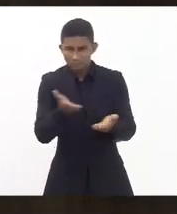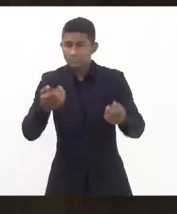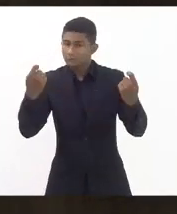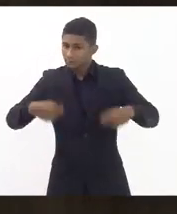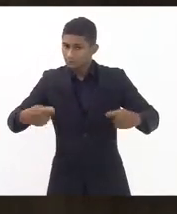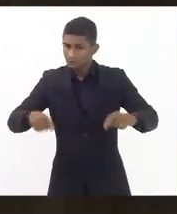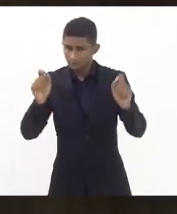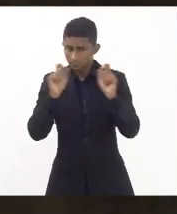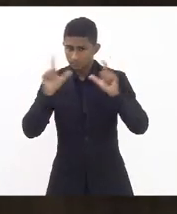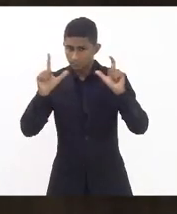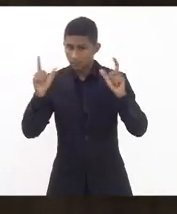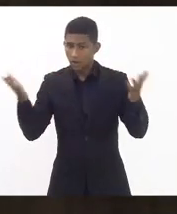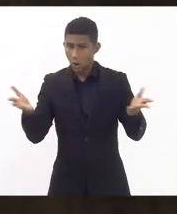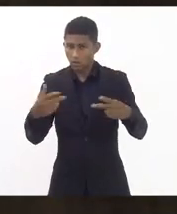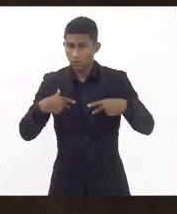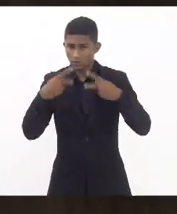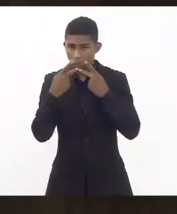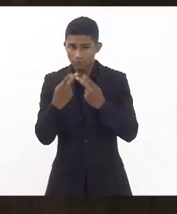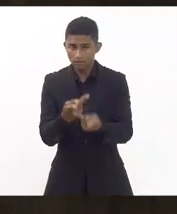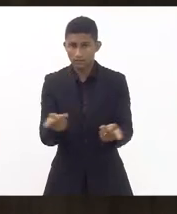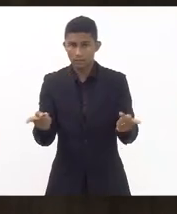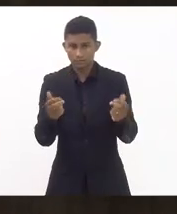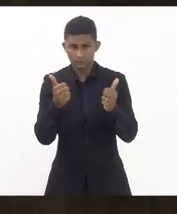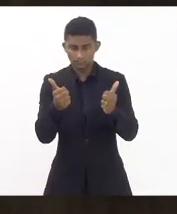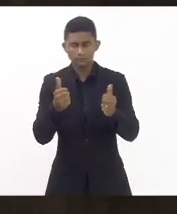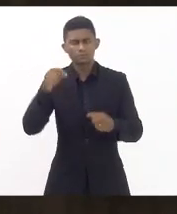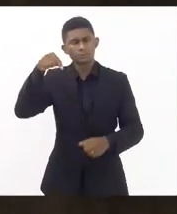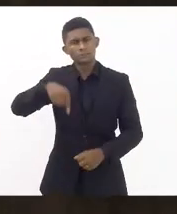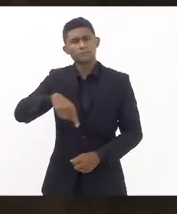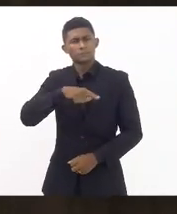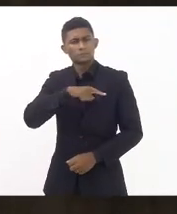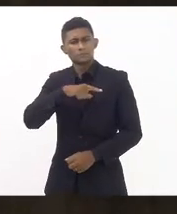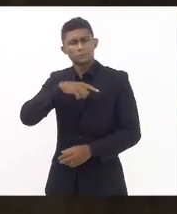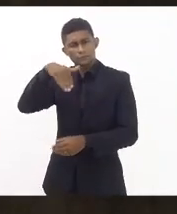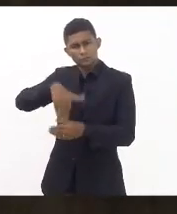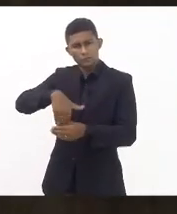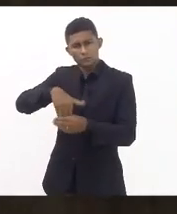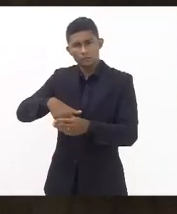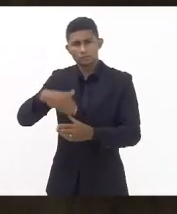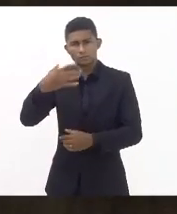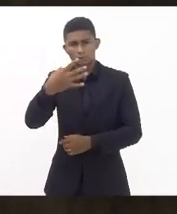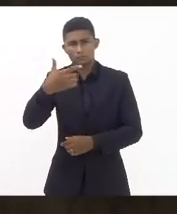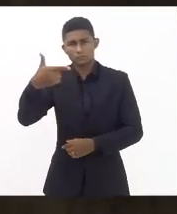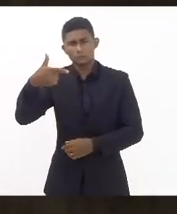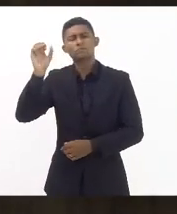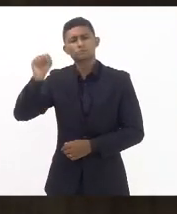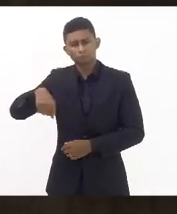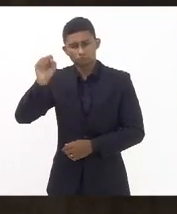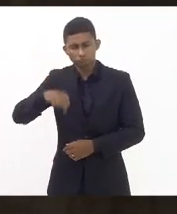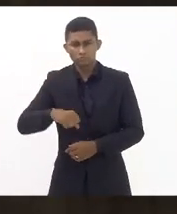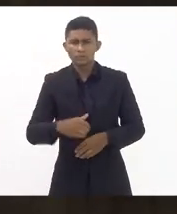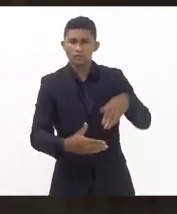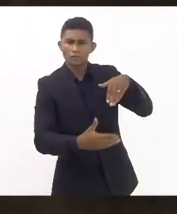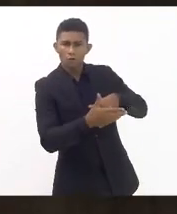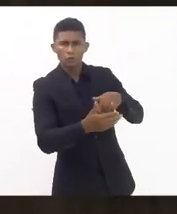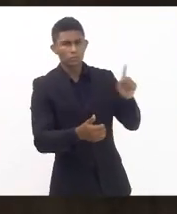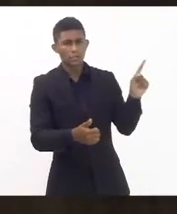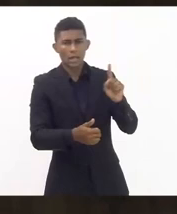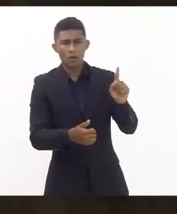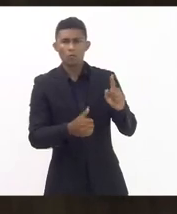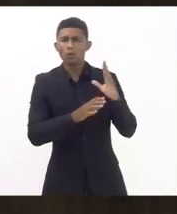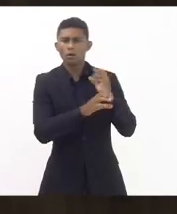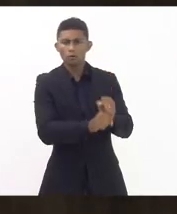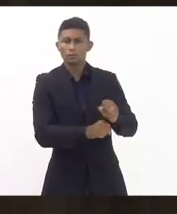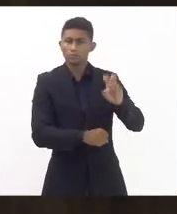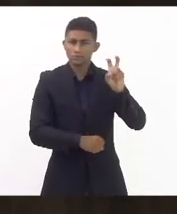eu vou falar. Nós tivemos aqui 42 votos sim, 5 votos não. Então, a primeira coisa que